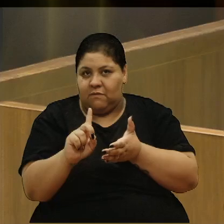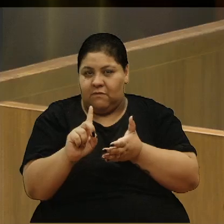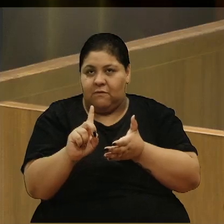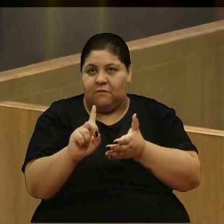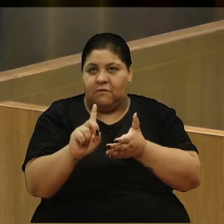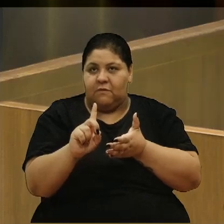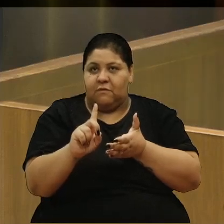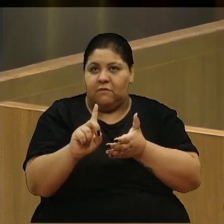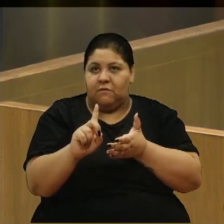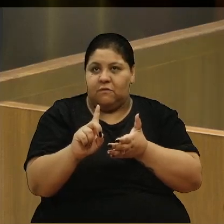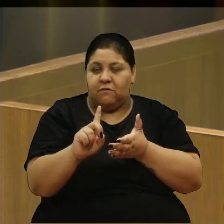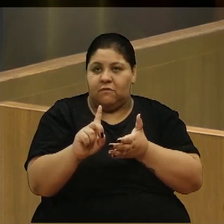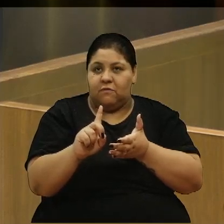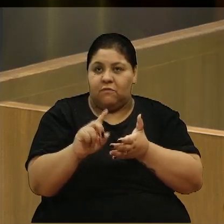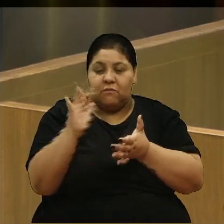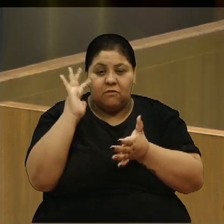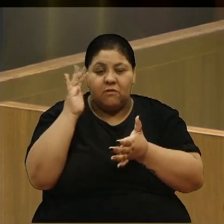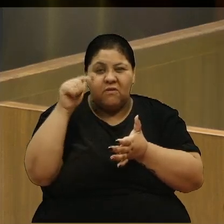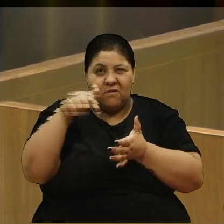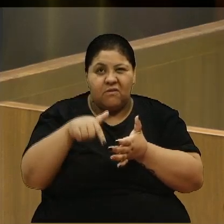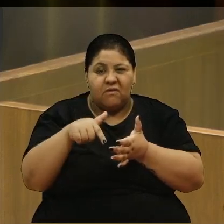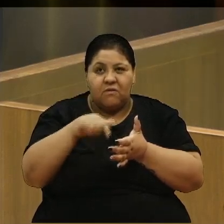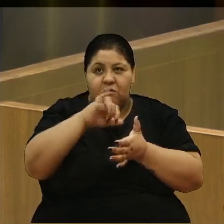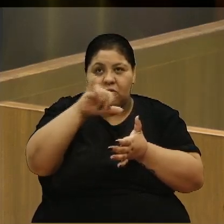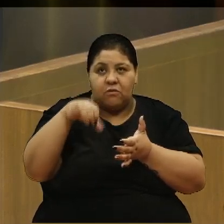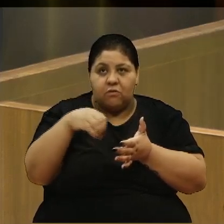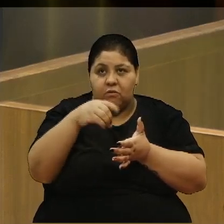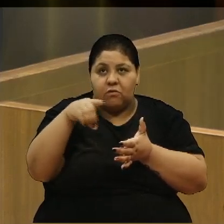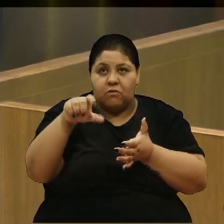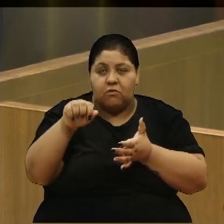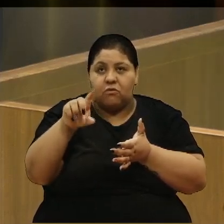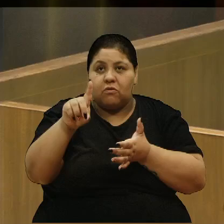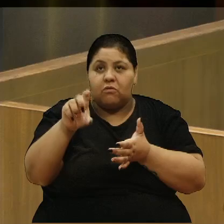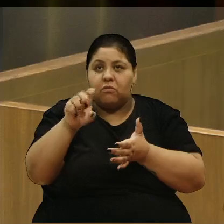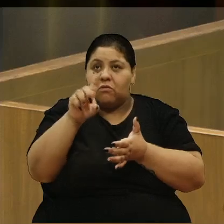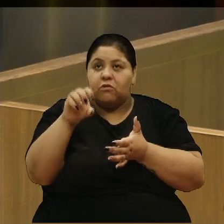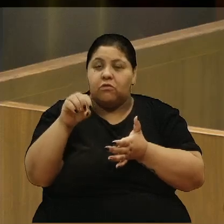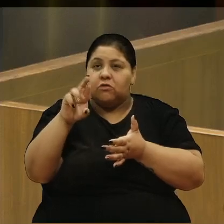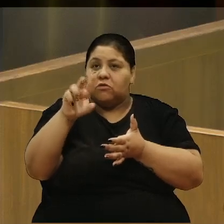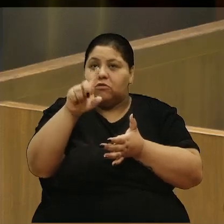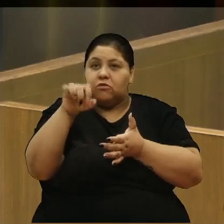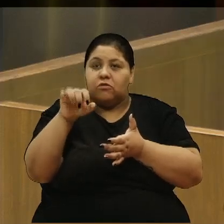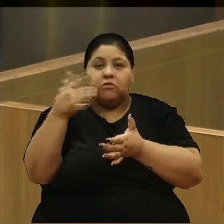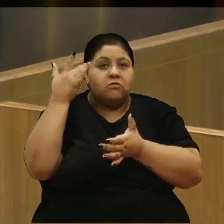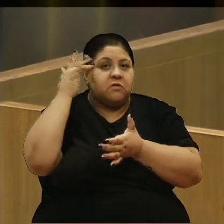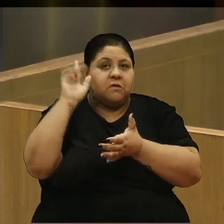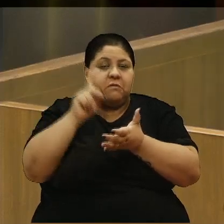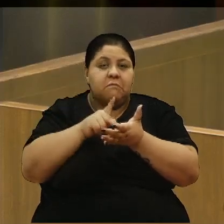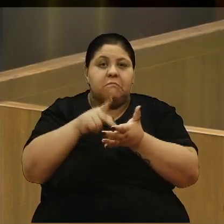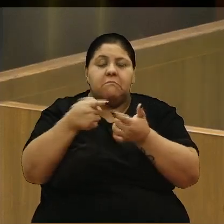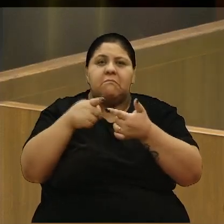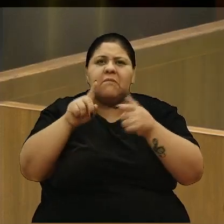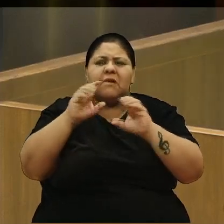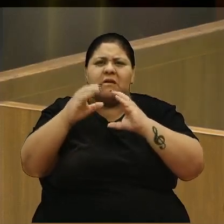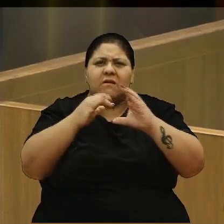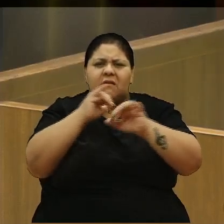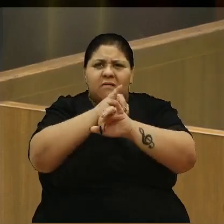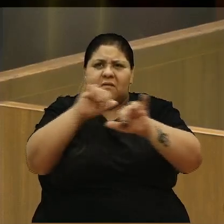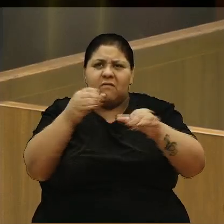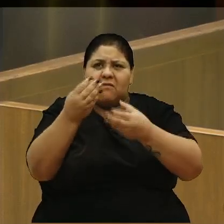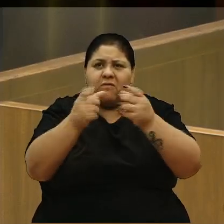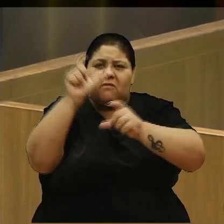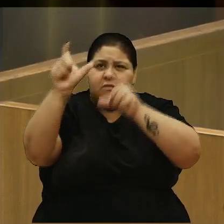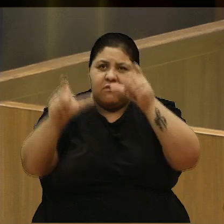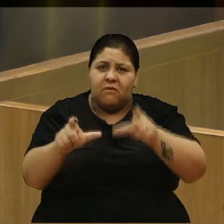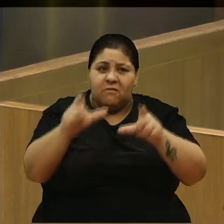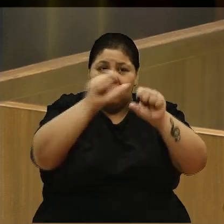que pareça, quando aconteceu isso no João das Horas, o que saiu na imprensa? Eu não sei se é verdade, mas saiu na imprensa que muita gente, tanto do turno